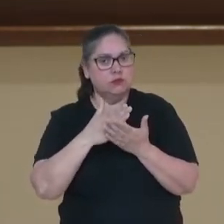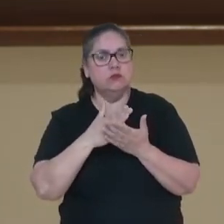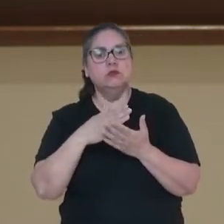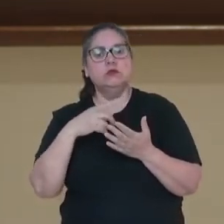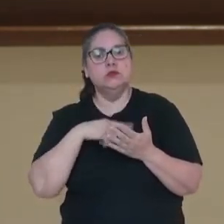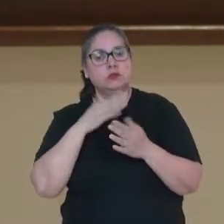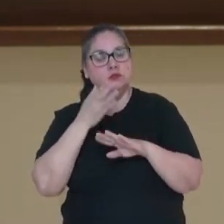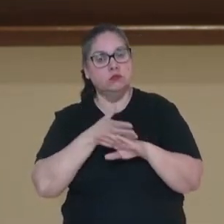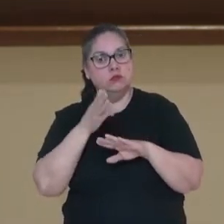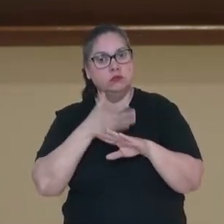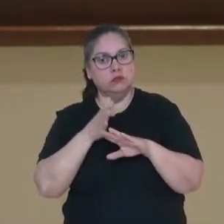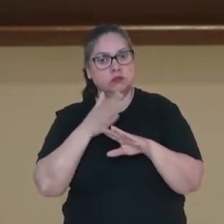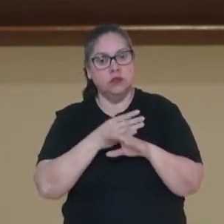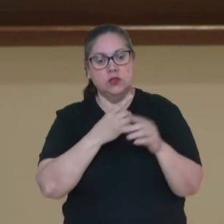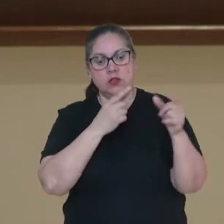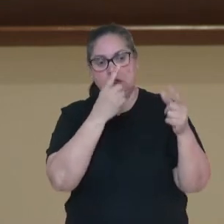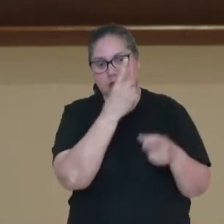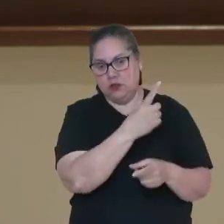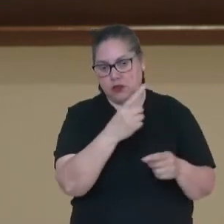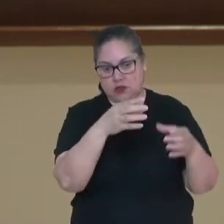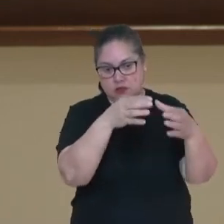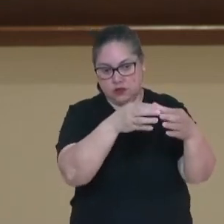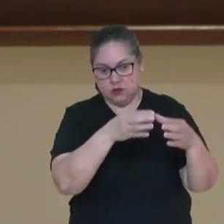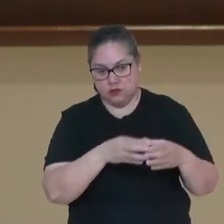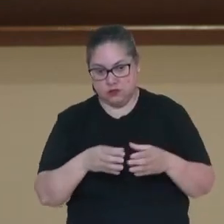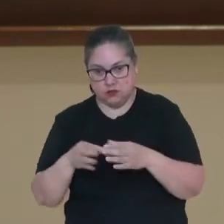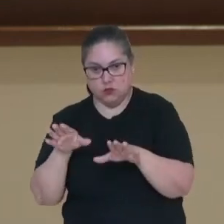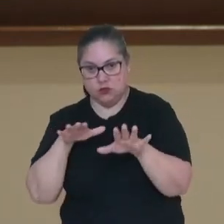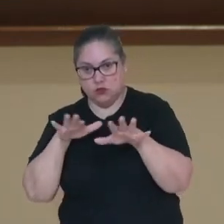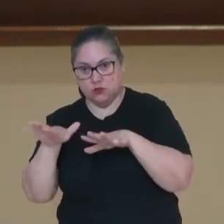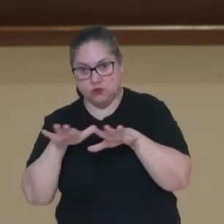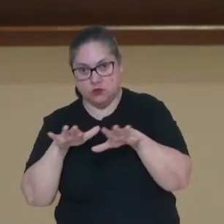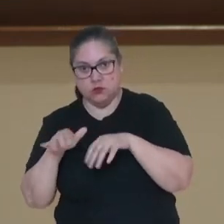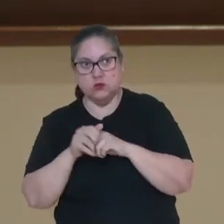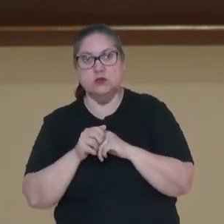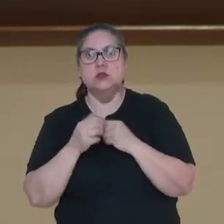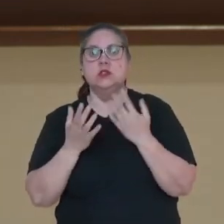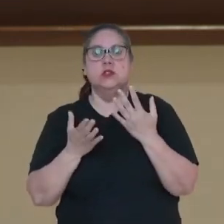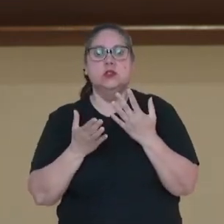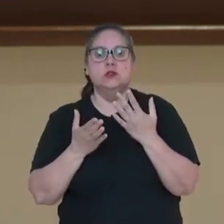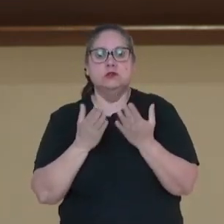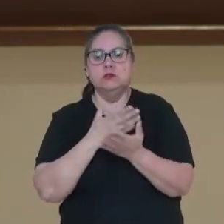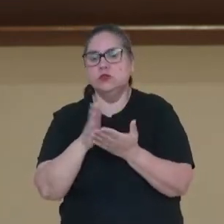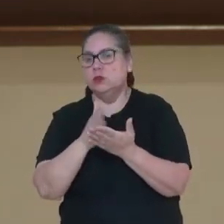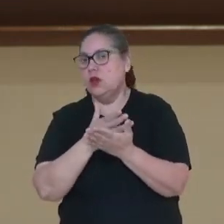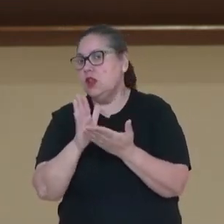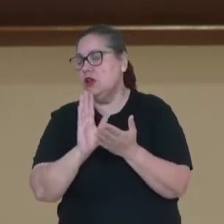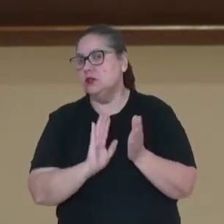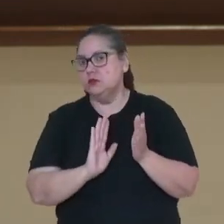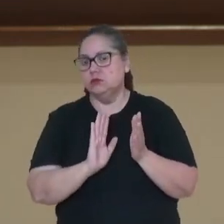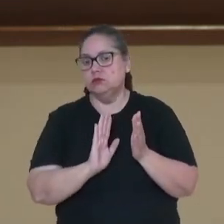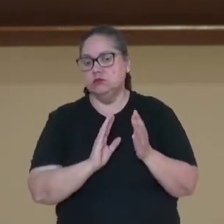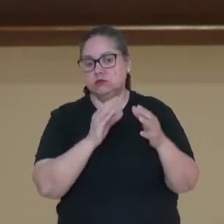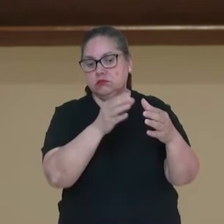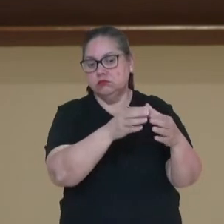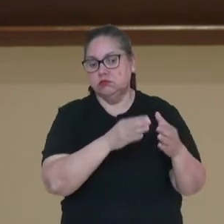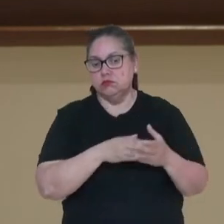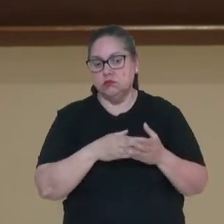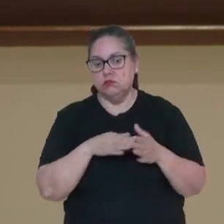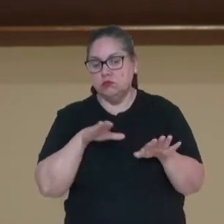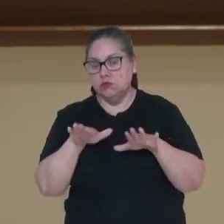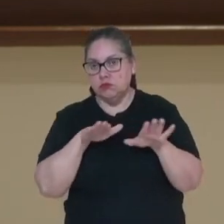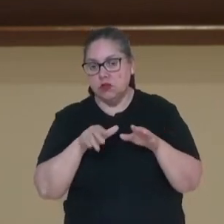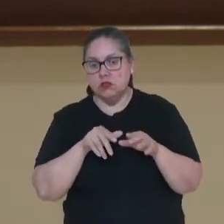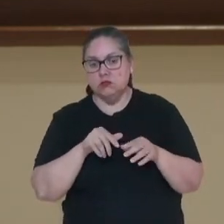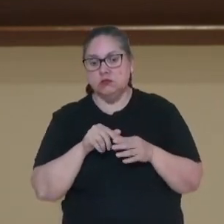estamos treinando em cada estação os movimentos separados, né? Cada estação tem o seu